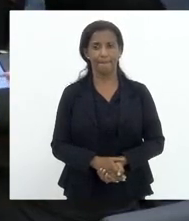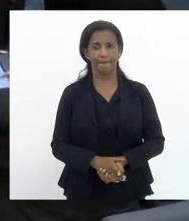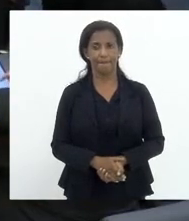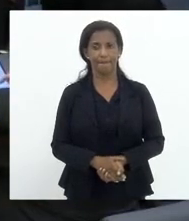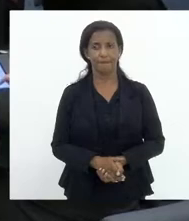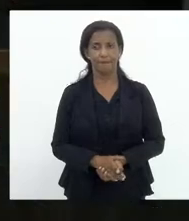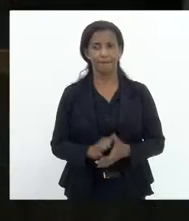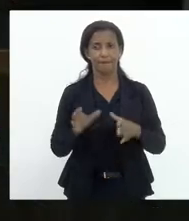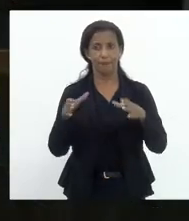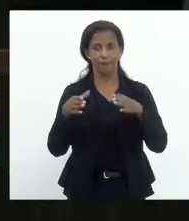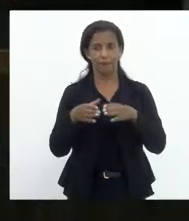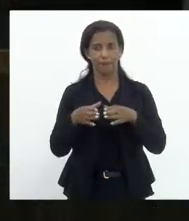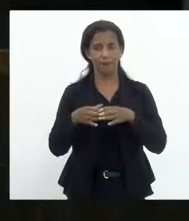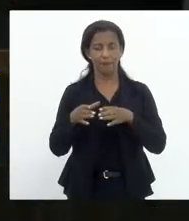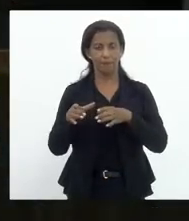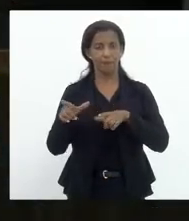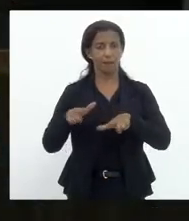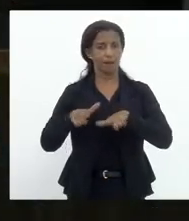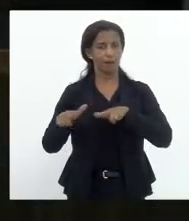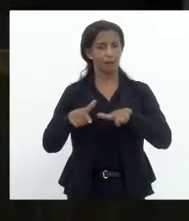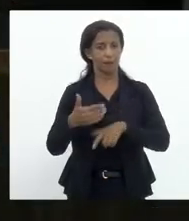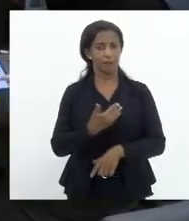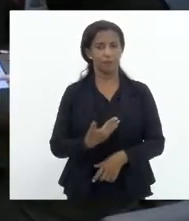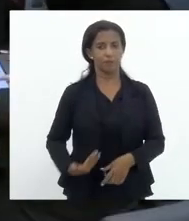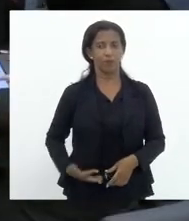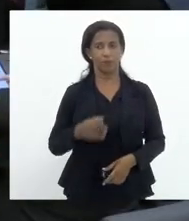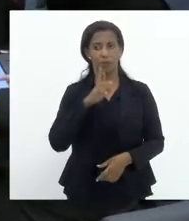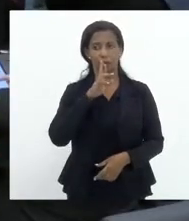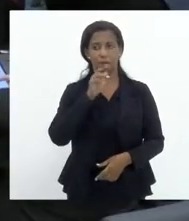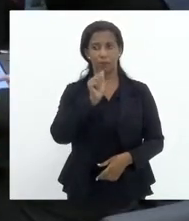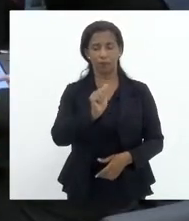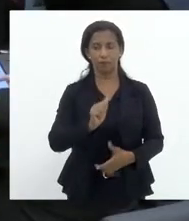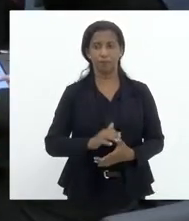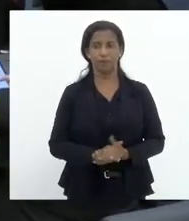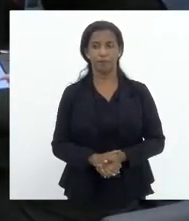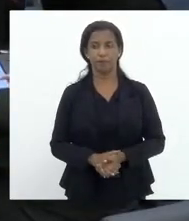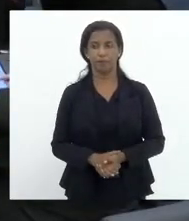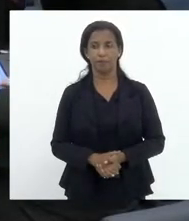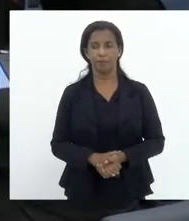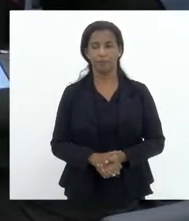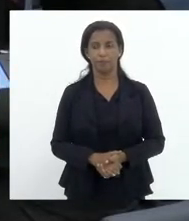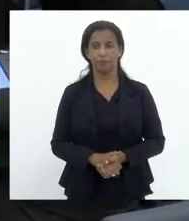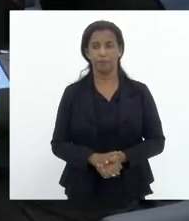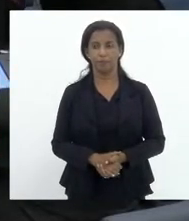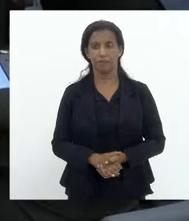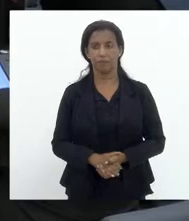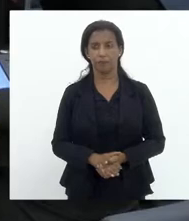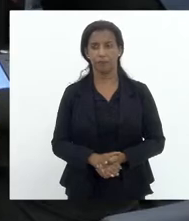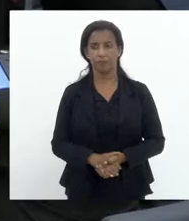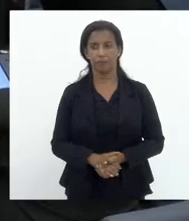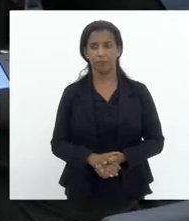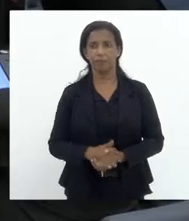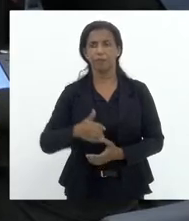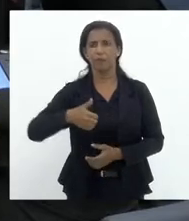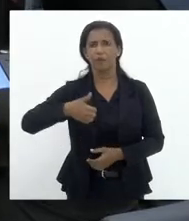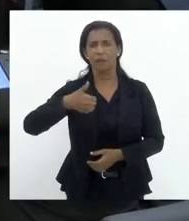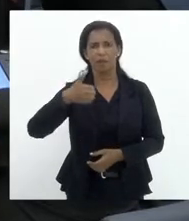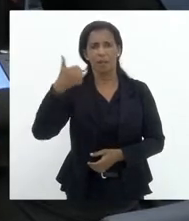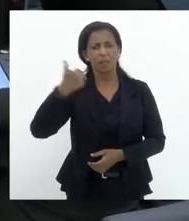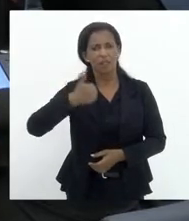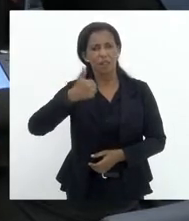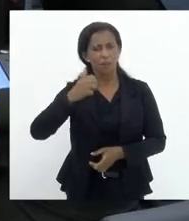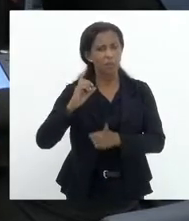nós Já começamos servidor Deputado Rodrigo Amorim Deputado Rodrigo Amorim projeto tá em primeira divisão